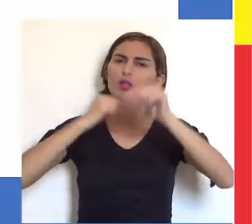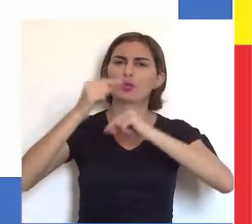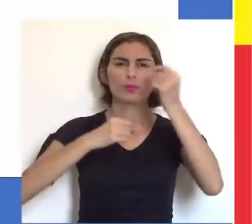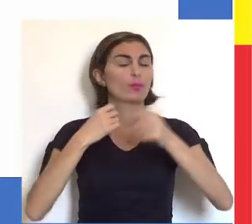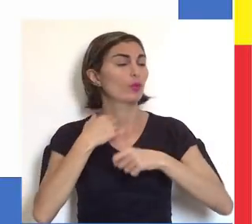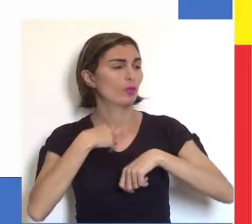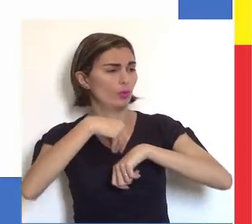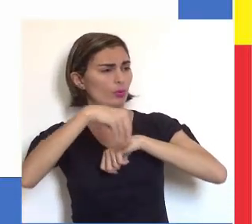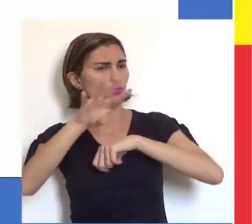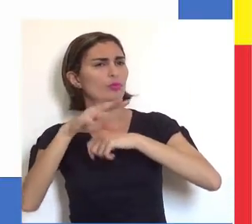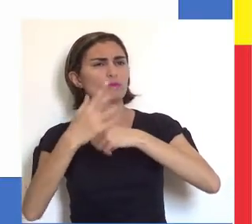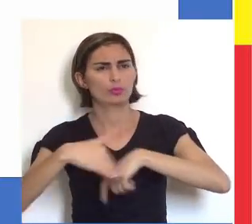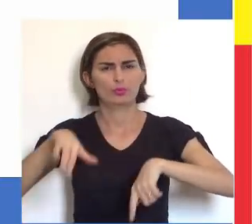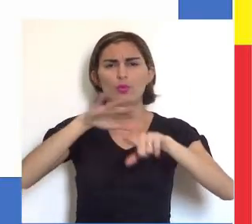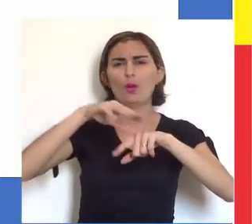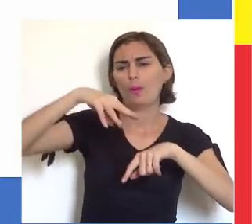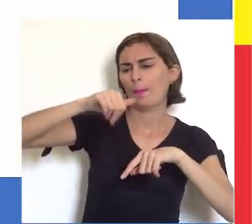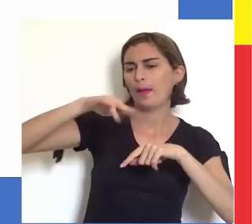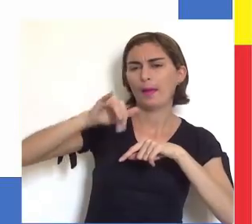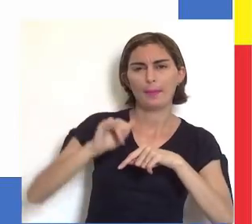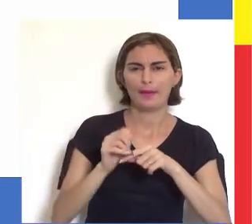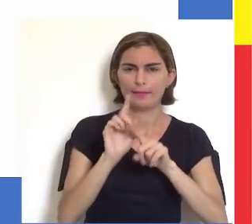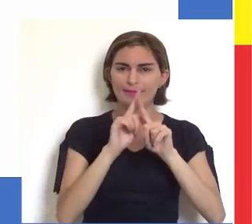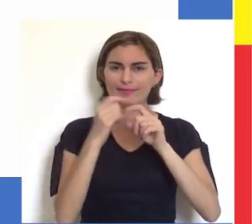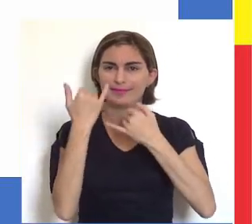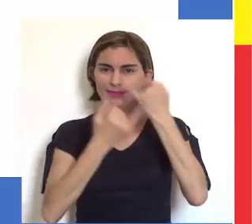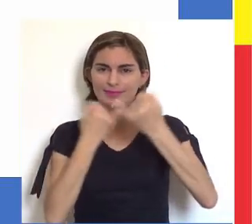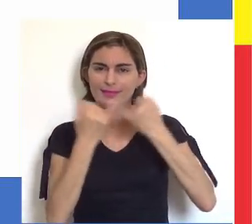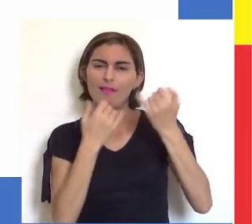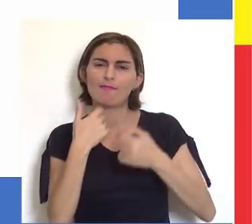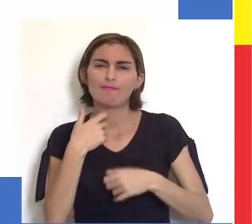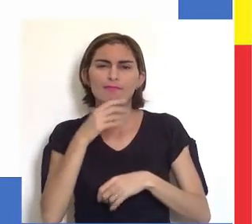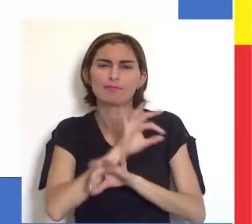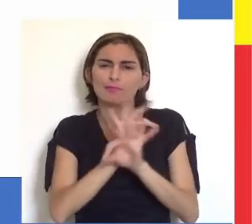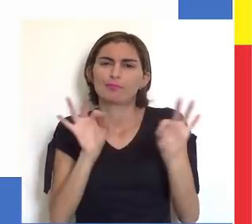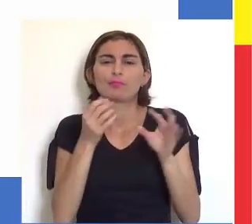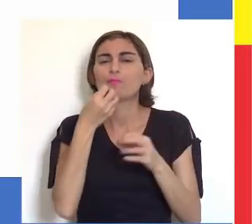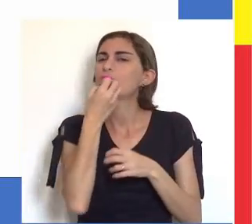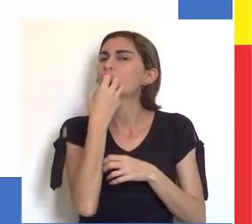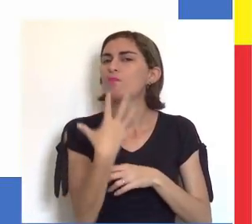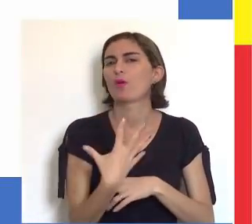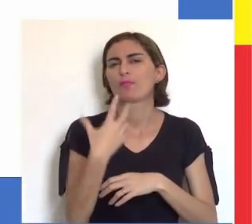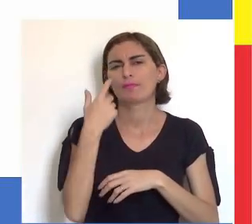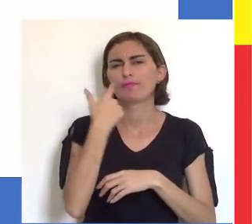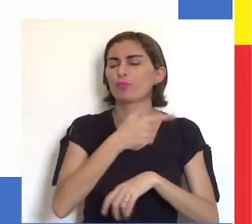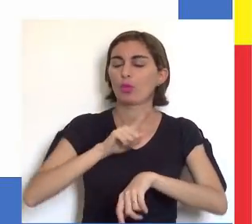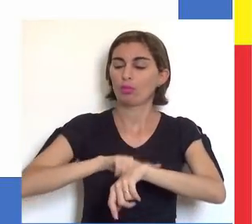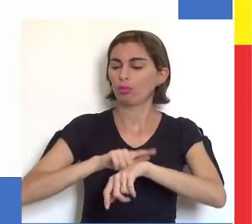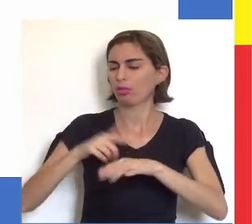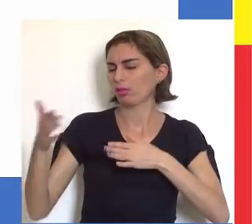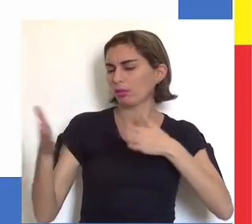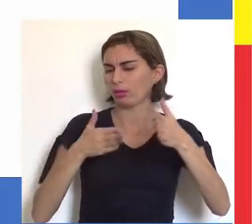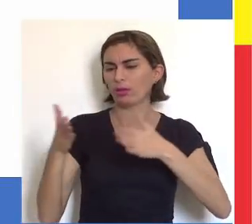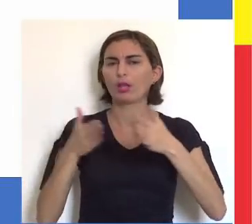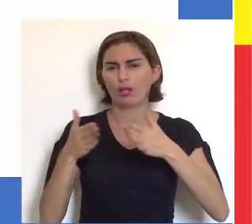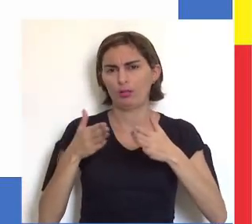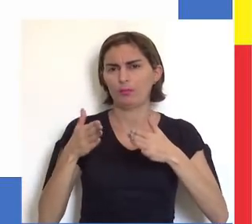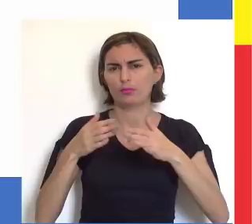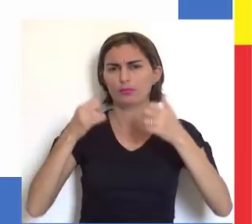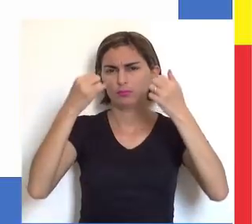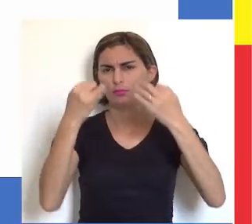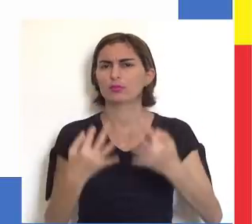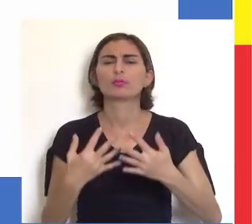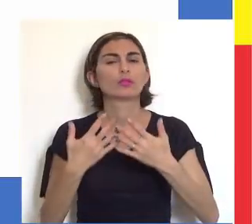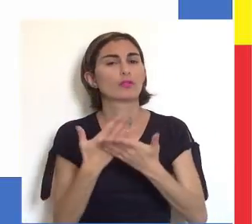de volta para vocês o meu meme, porque eu acho que é maravilhoso, olha aí. Bom, o tempo, no caso do meme que eu trouxe para